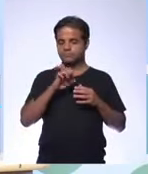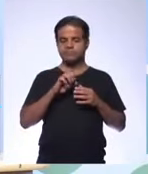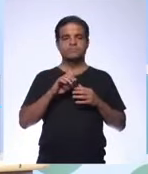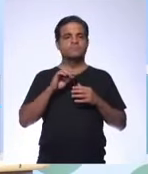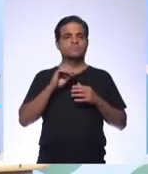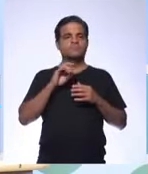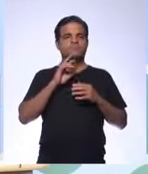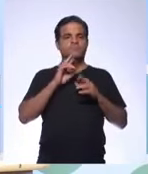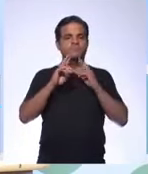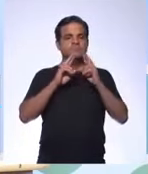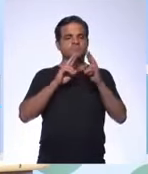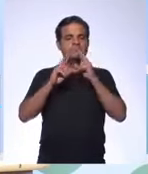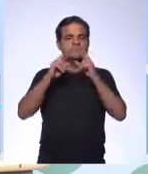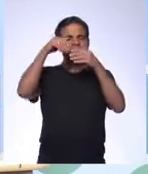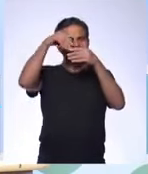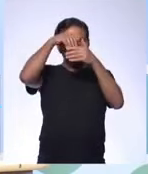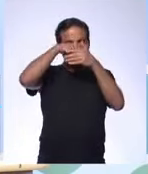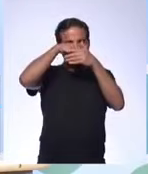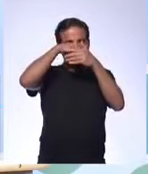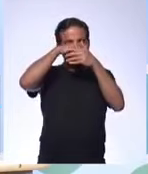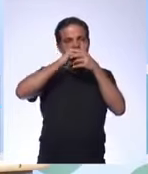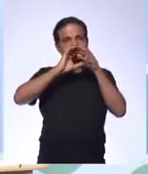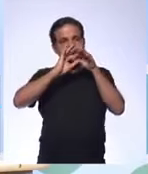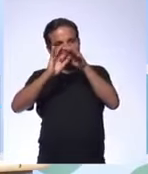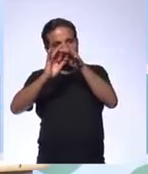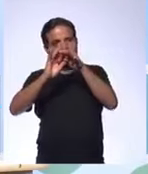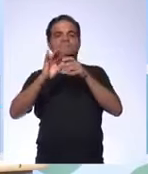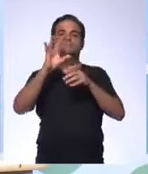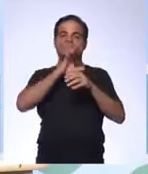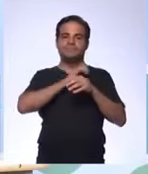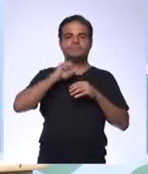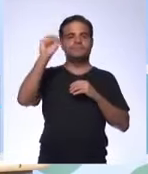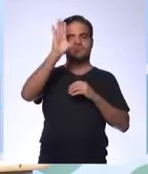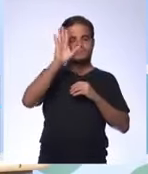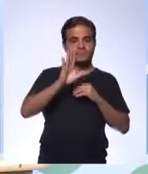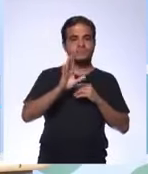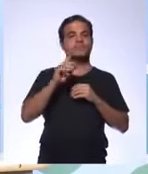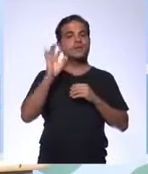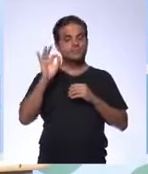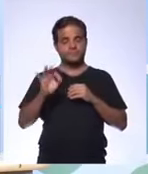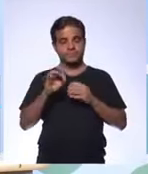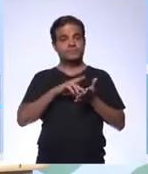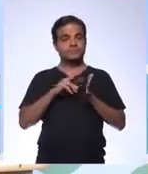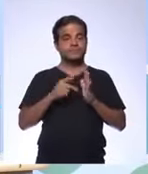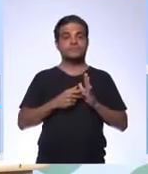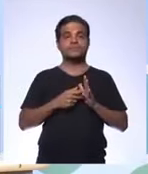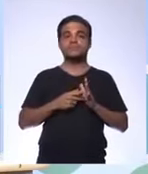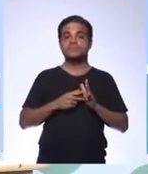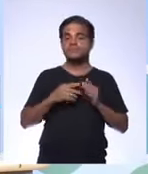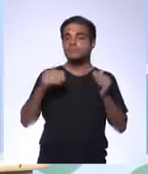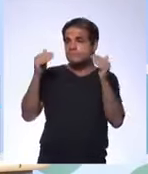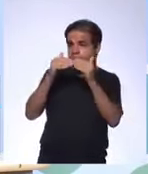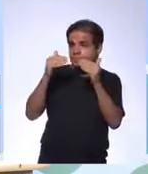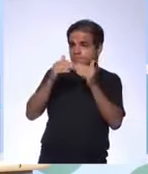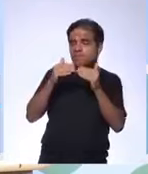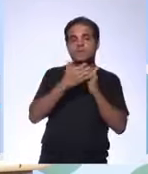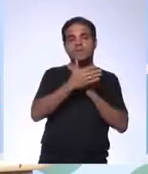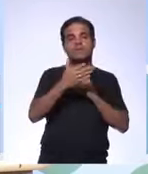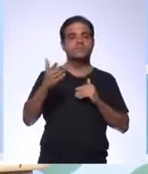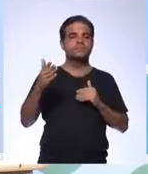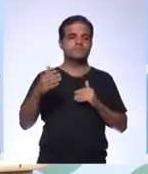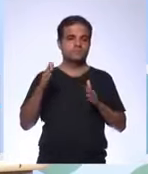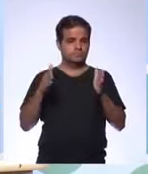respondendo dentro aí desse contexto de que amar o Brasil significa aí estar de acordo com